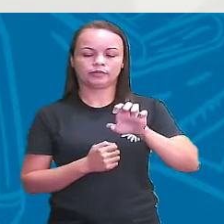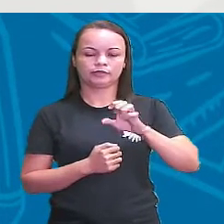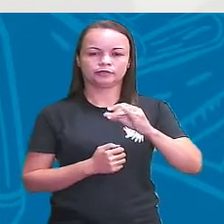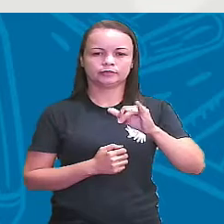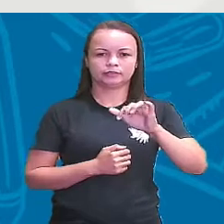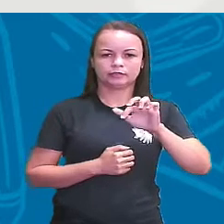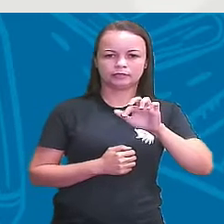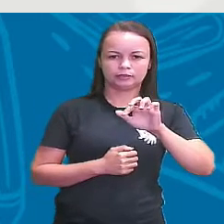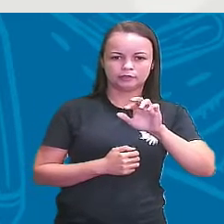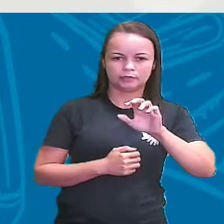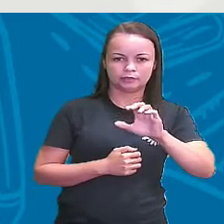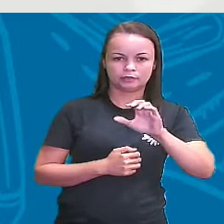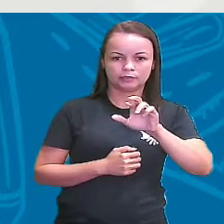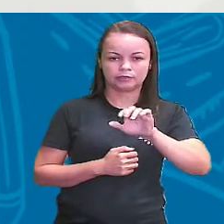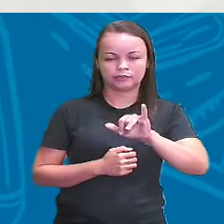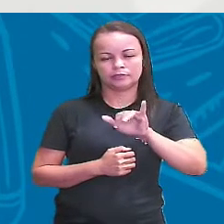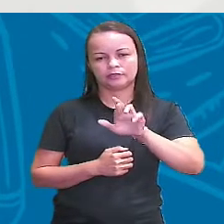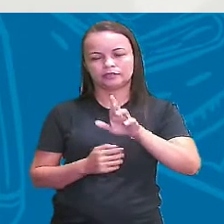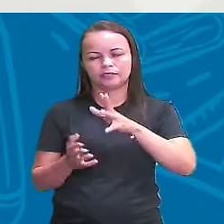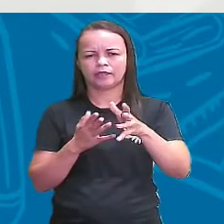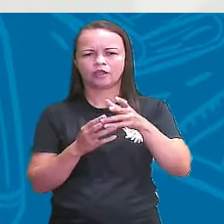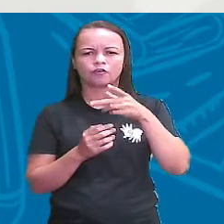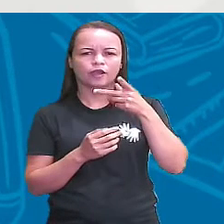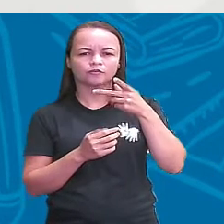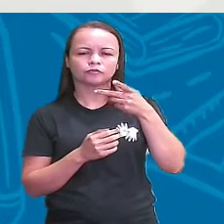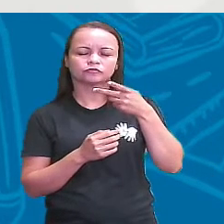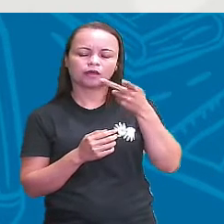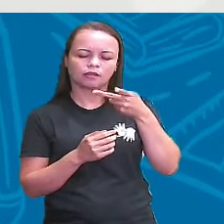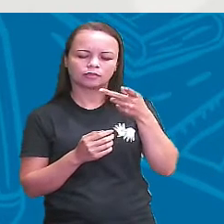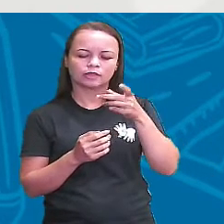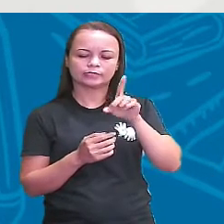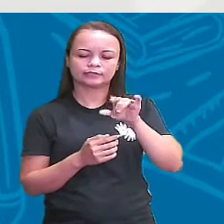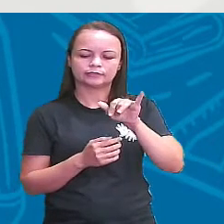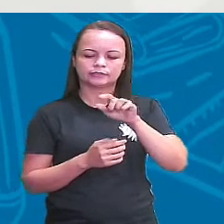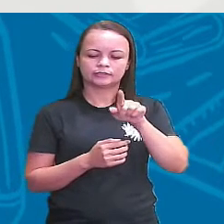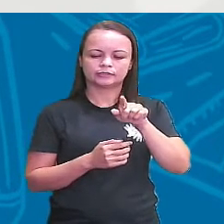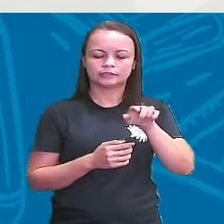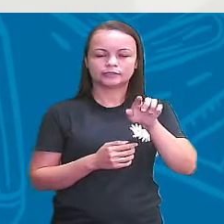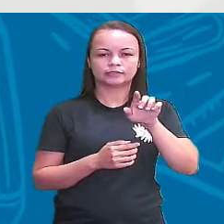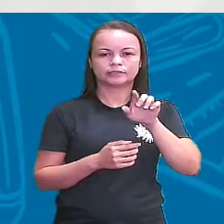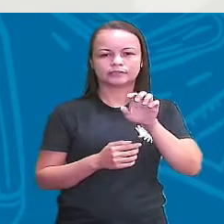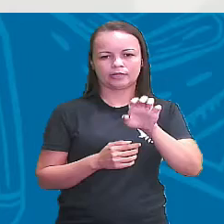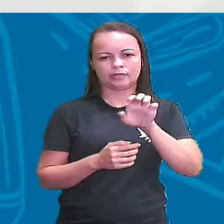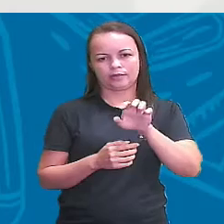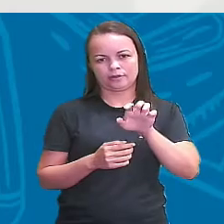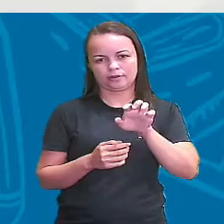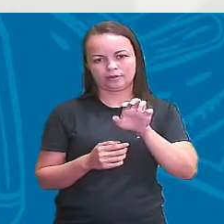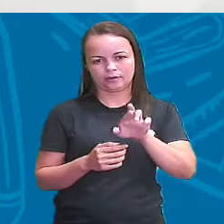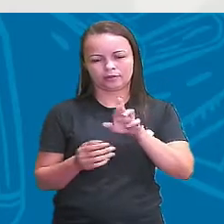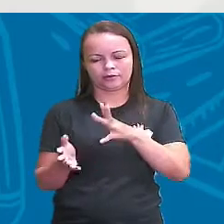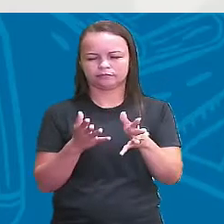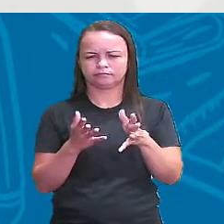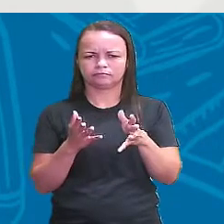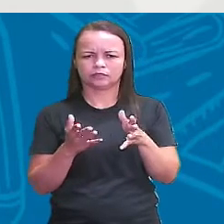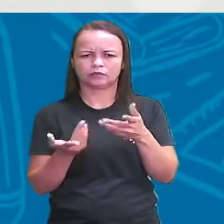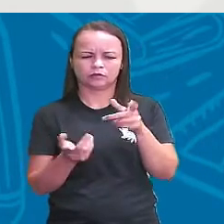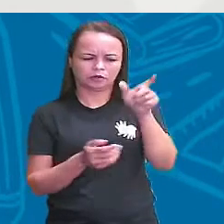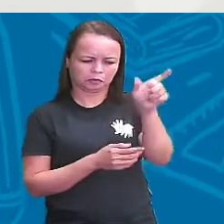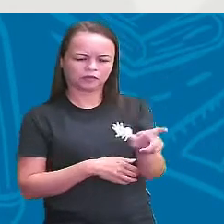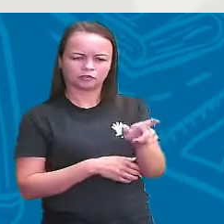verbo dizer, quem diz alguma coisa a alguém, a não ser que a pessoa esteja falando